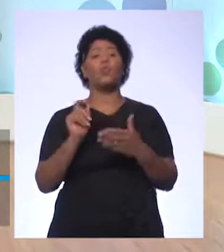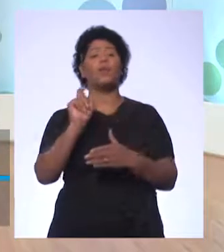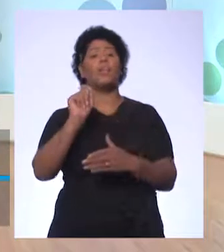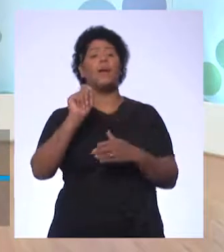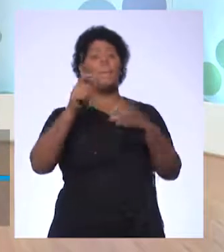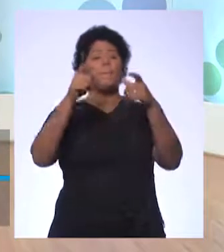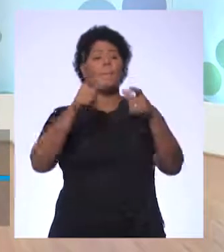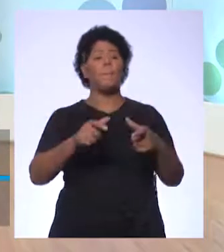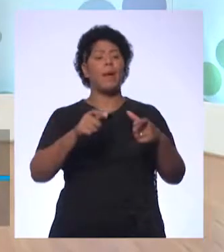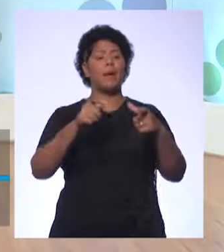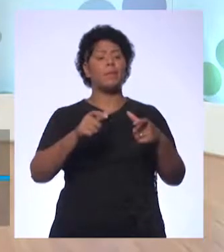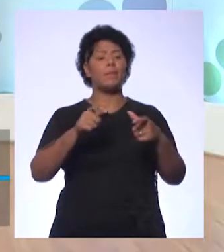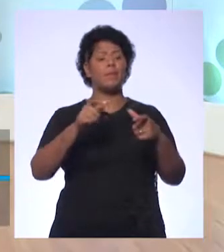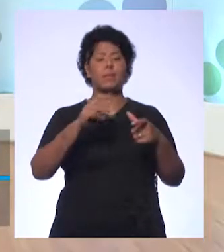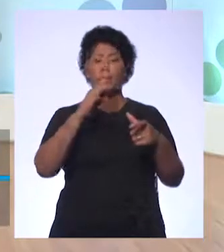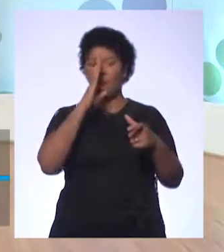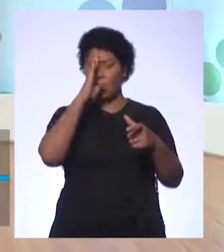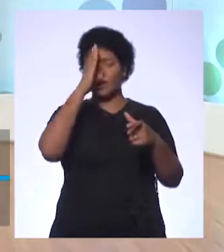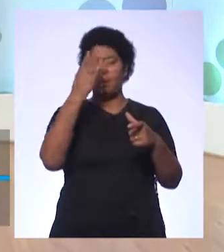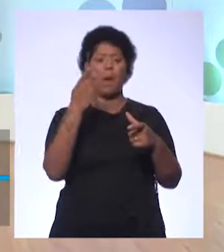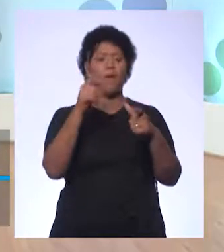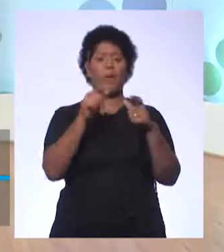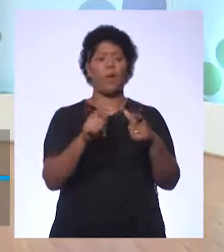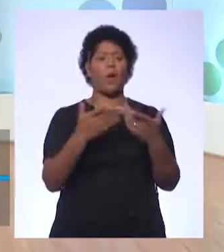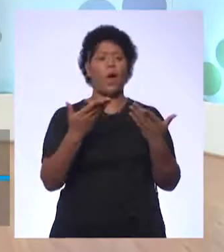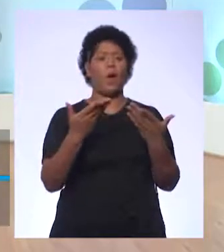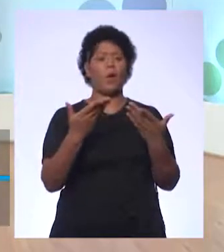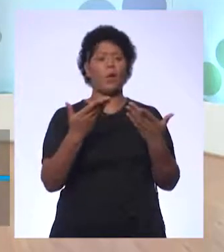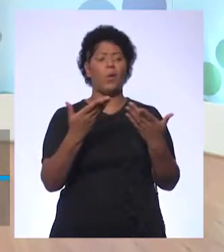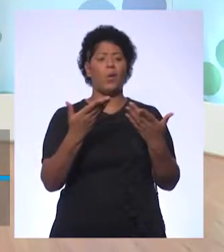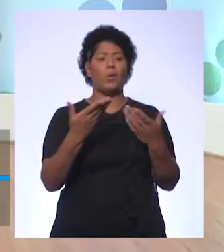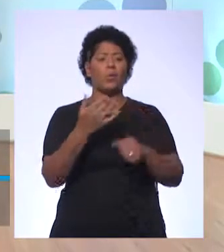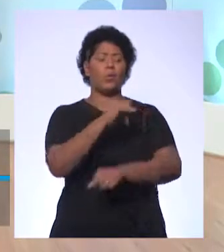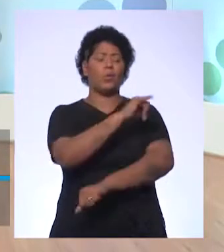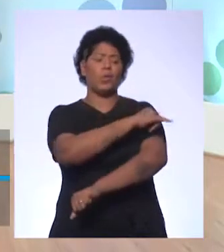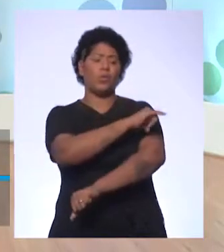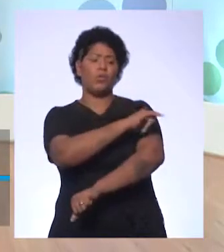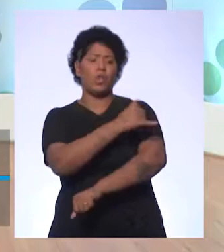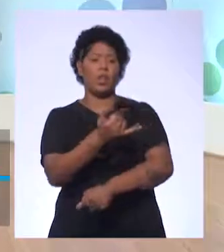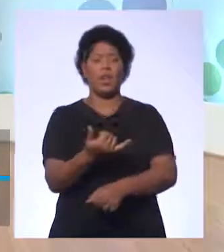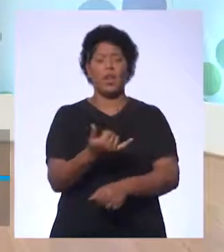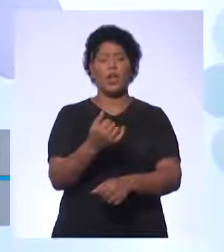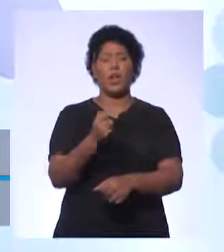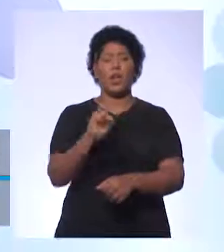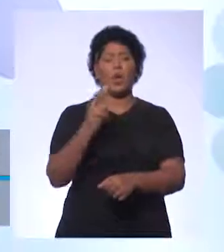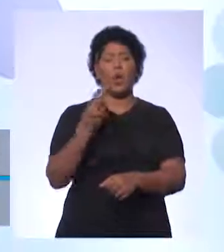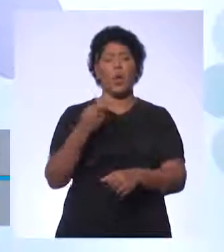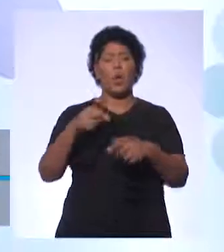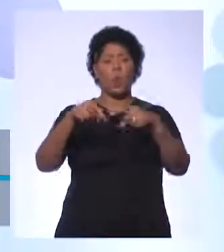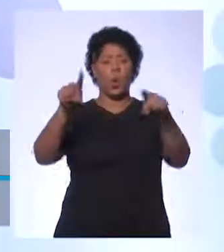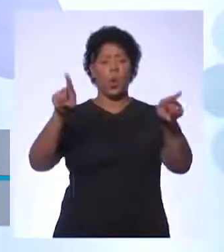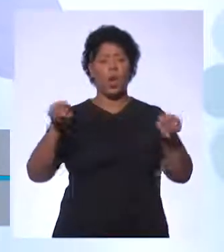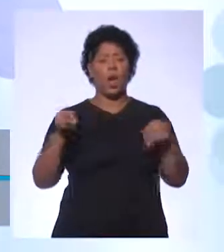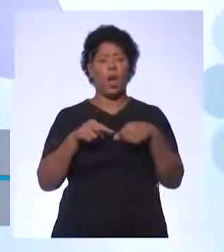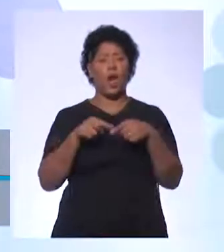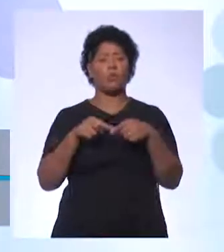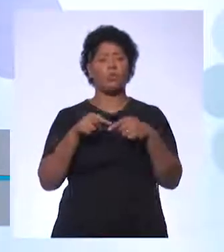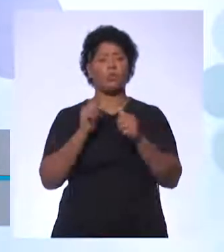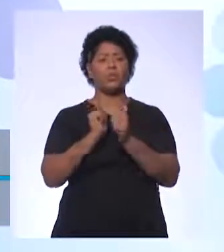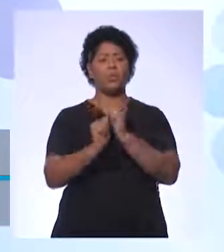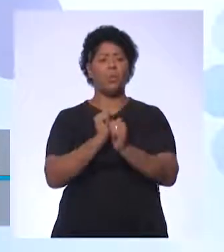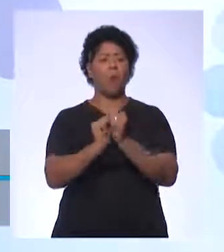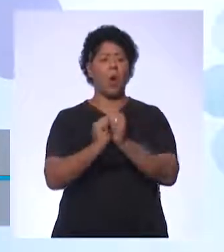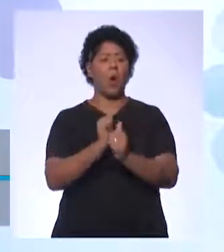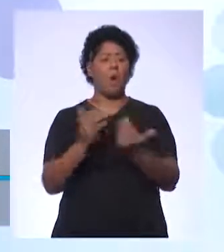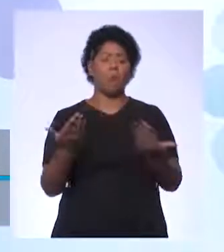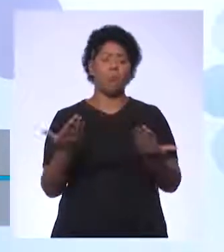mais interessantes? Não sei, o Cristo Redentor no Rio de Janeiro, um estádio. Eu acredito que eu tiraria